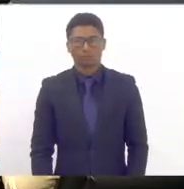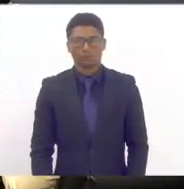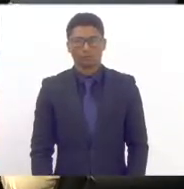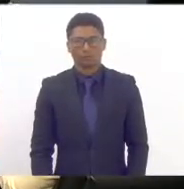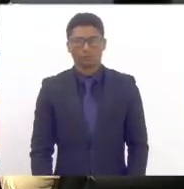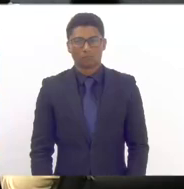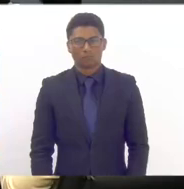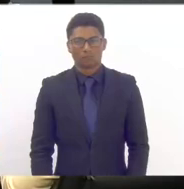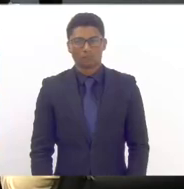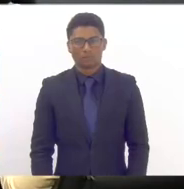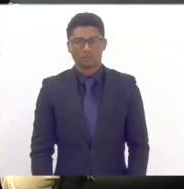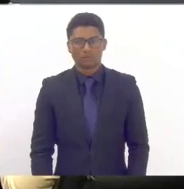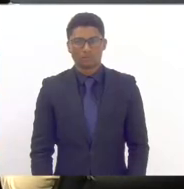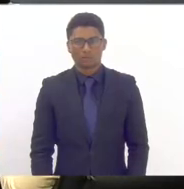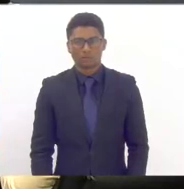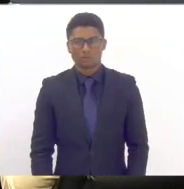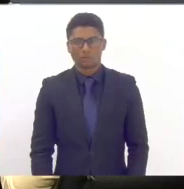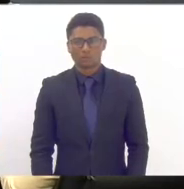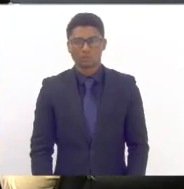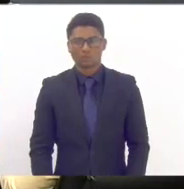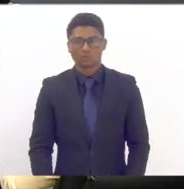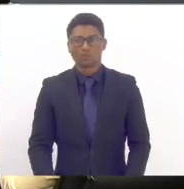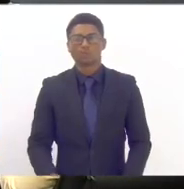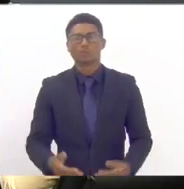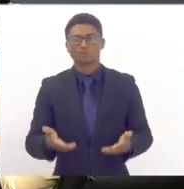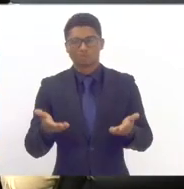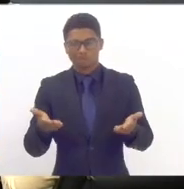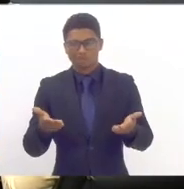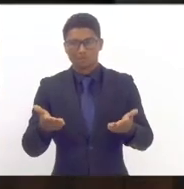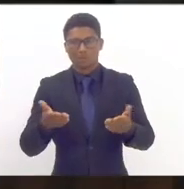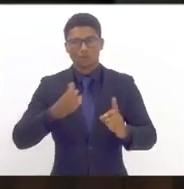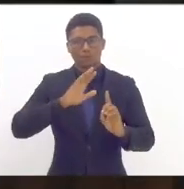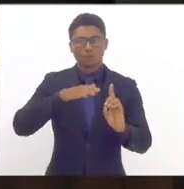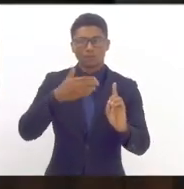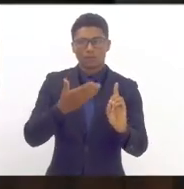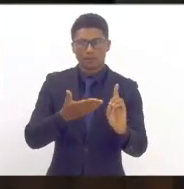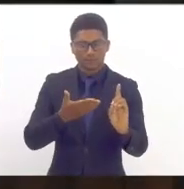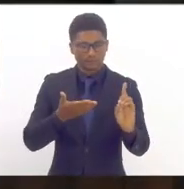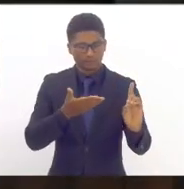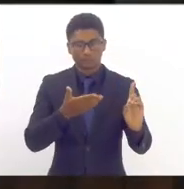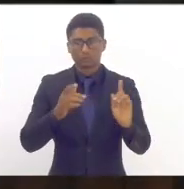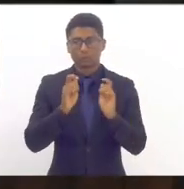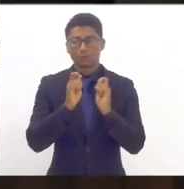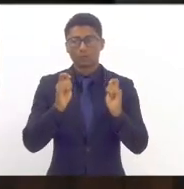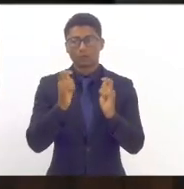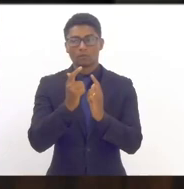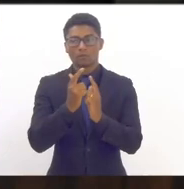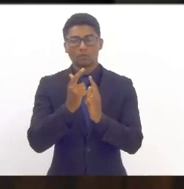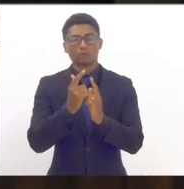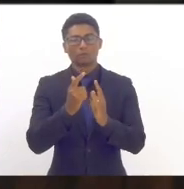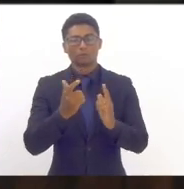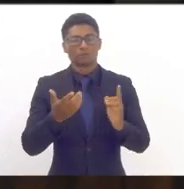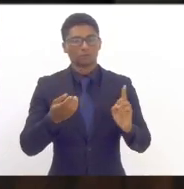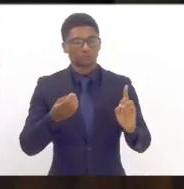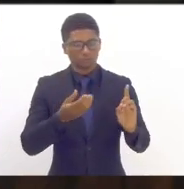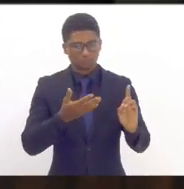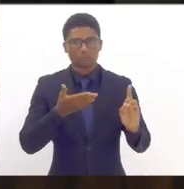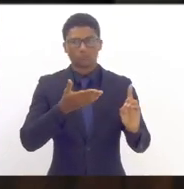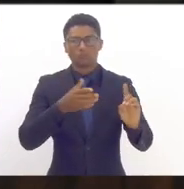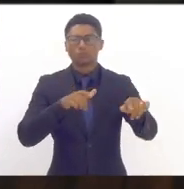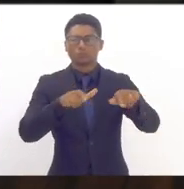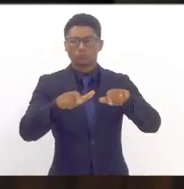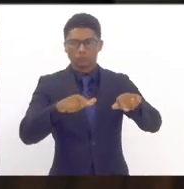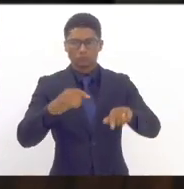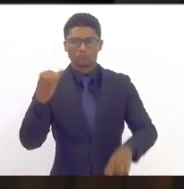A um ensejo da alta distinção, então justamente concedida homenagem a quem a Assembleia Legislativa do Estado do Rio de Janeiro reconhece os relevantes